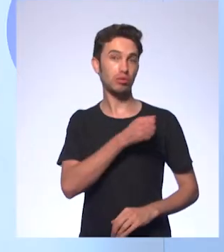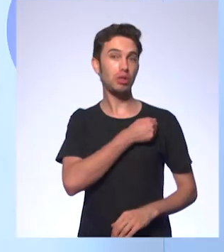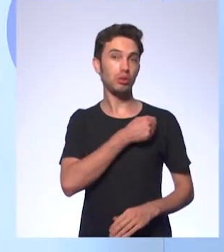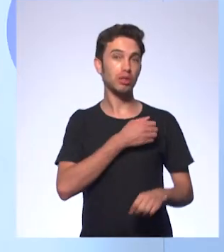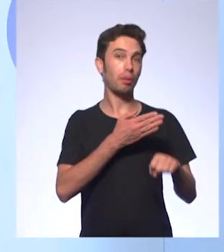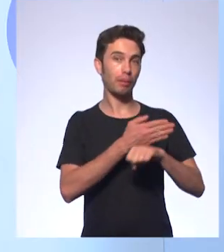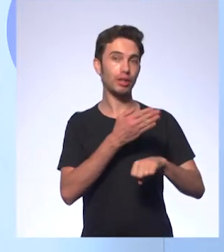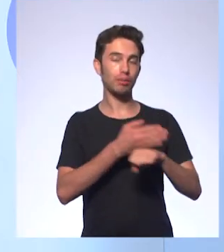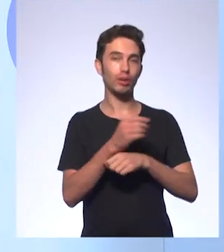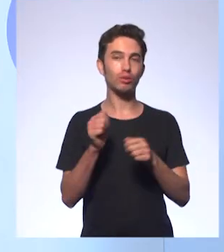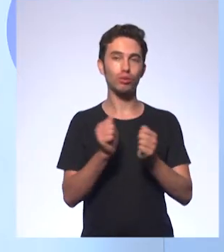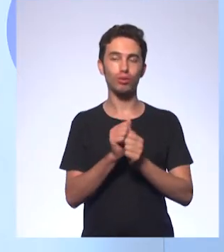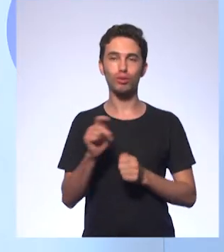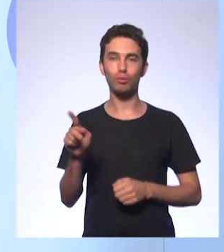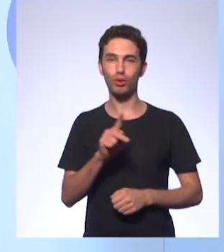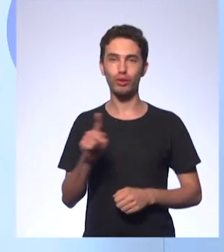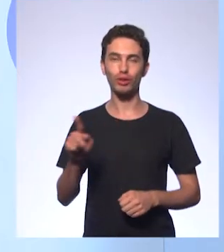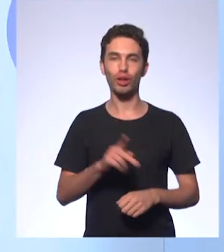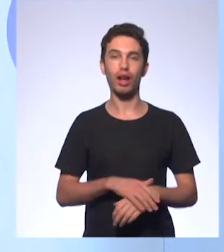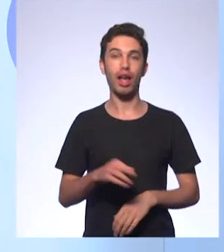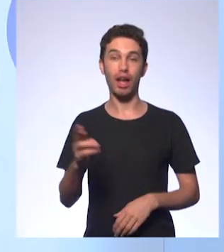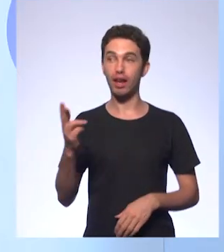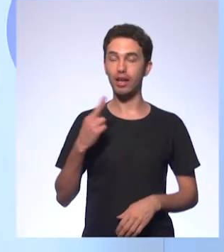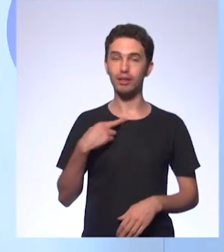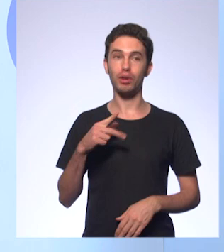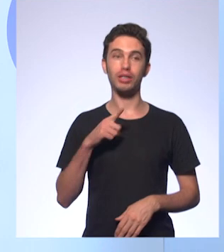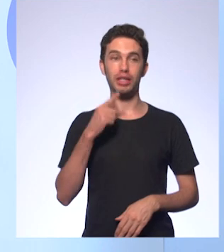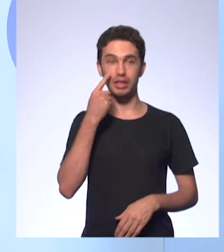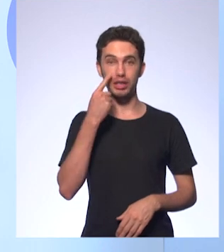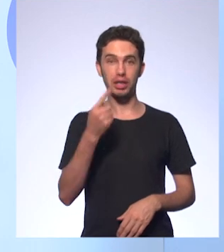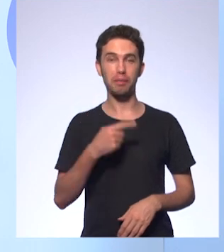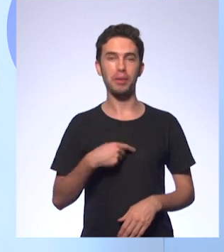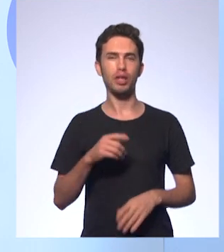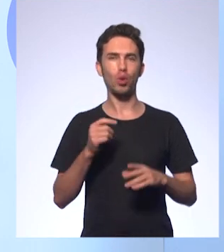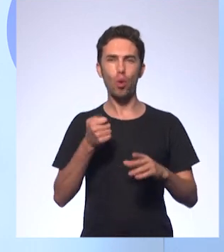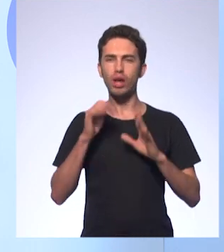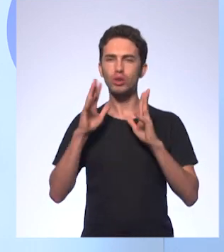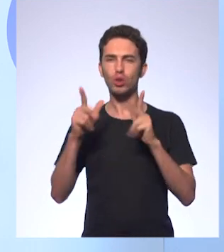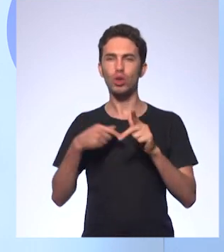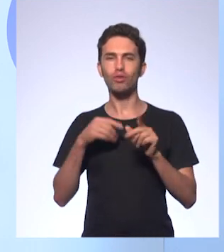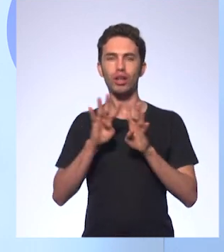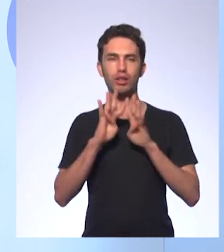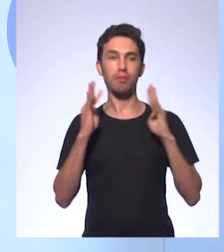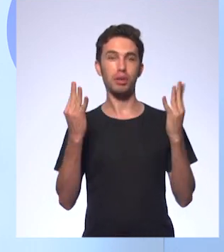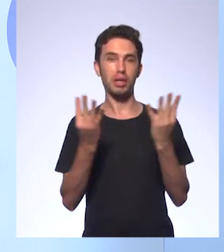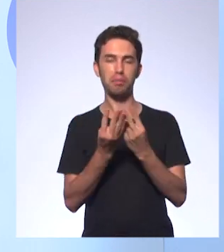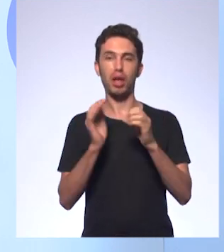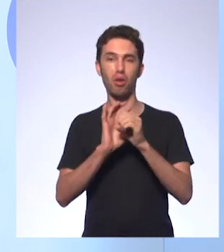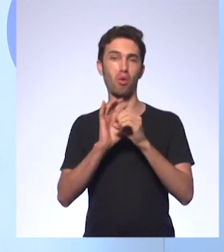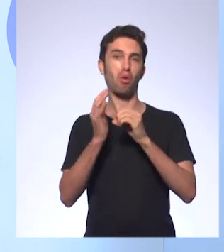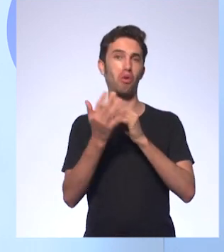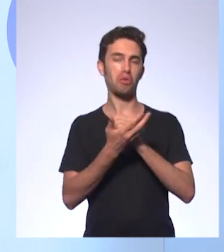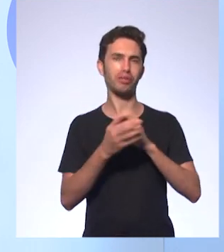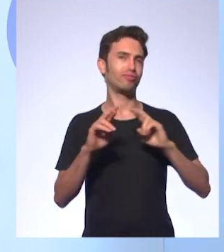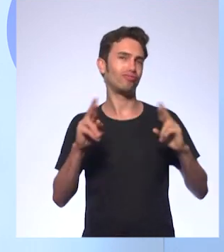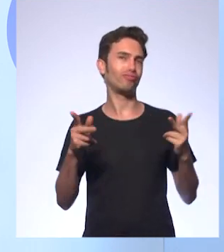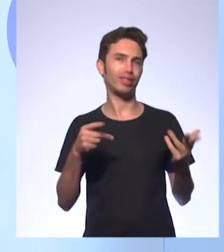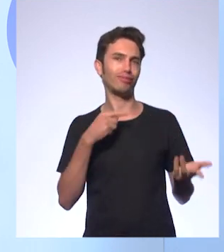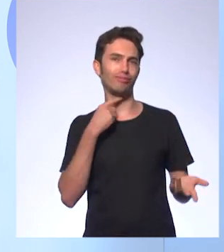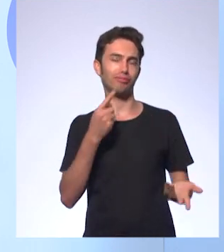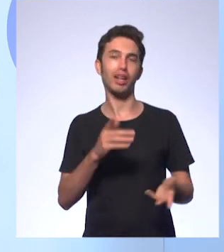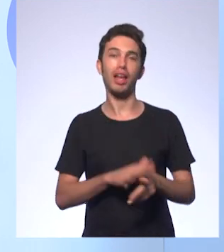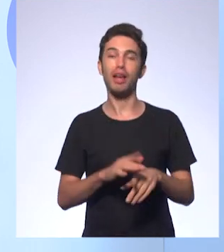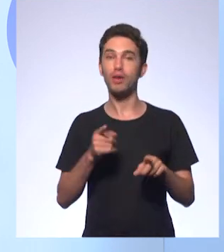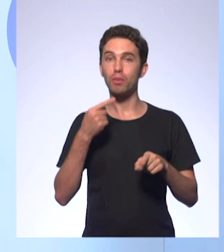participando juntamente com os professores. A resposta que a gente tem visto aqui, a maioria, é a pandemia, Covid, não poderia ser diferente.